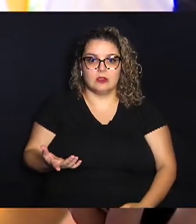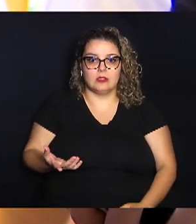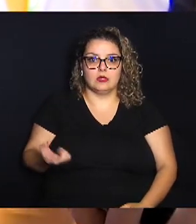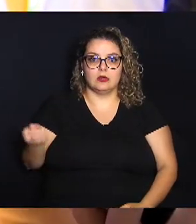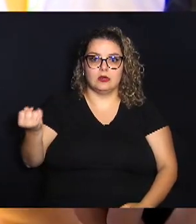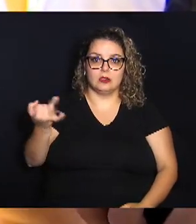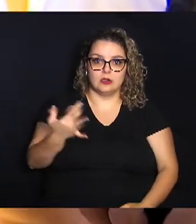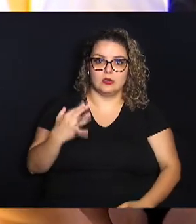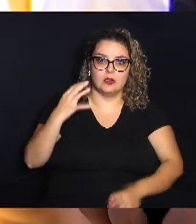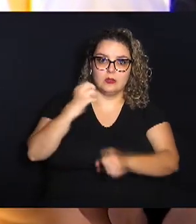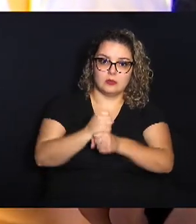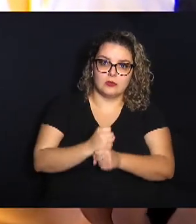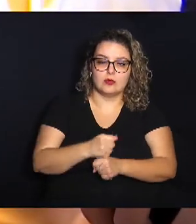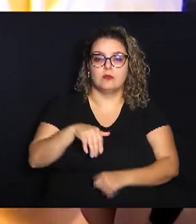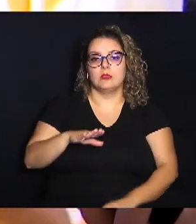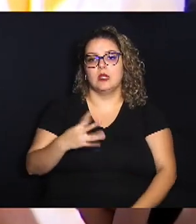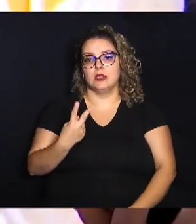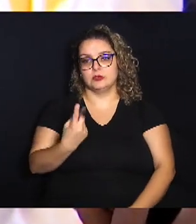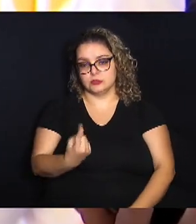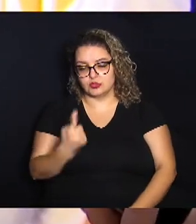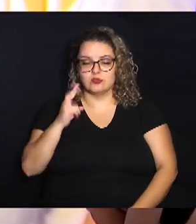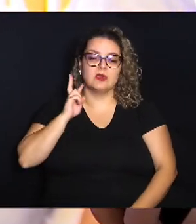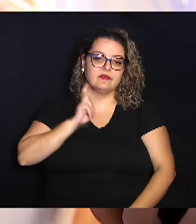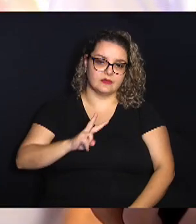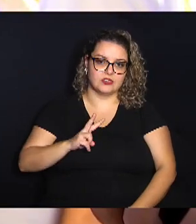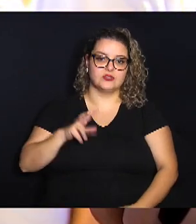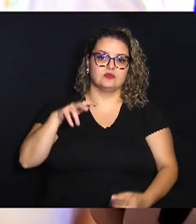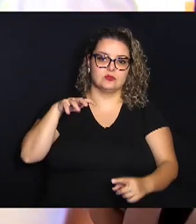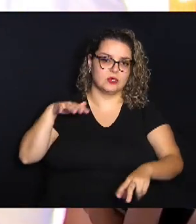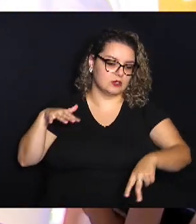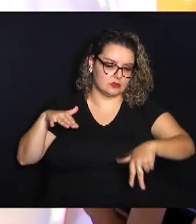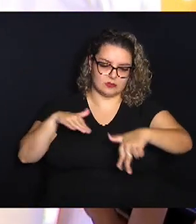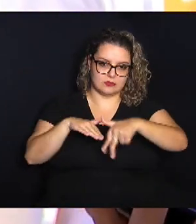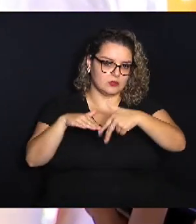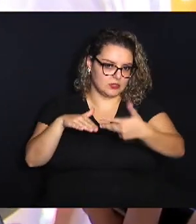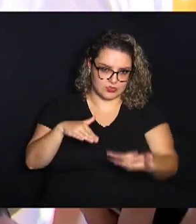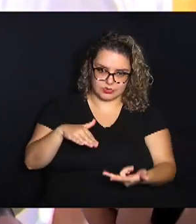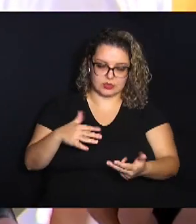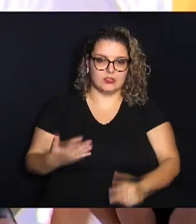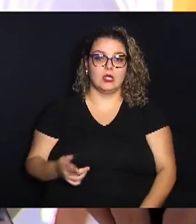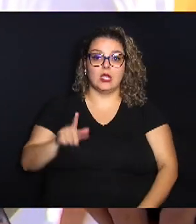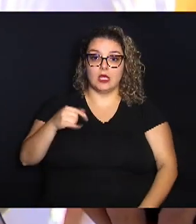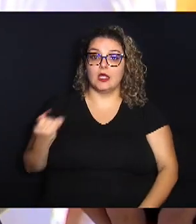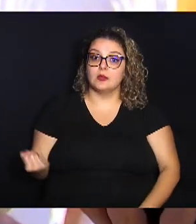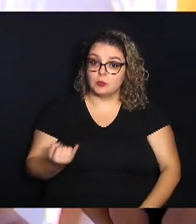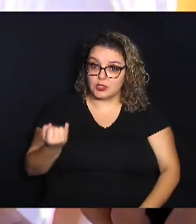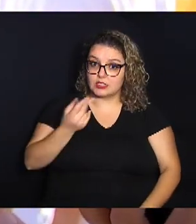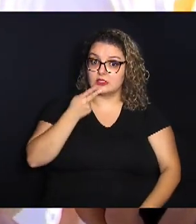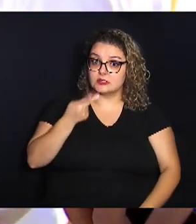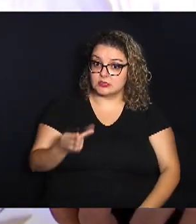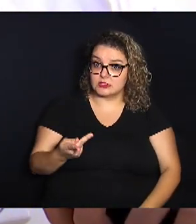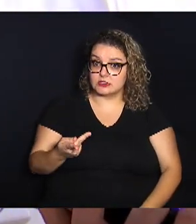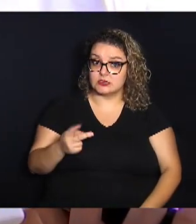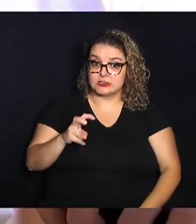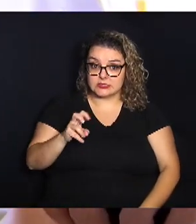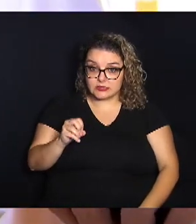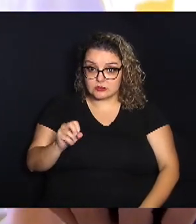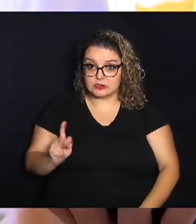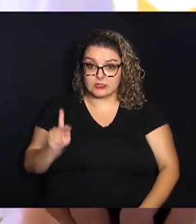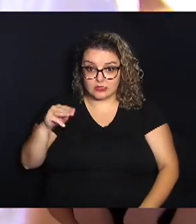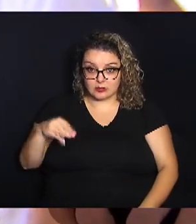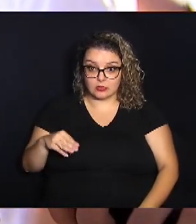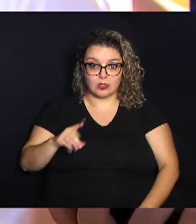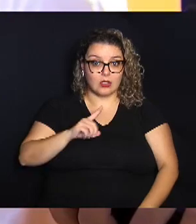contagem dele aqui como uma vítima a mais de trânsito. Então, é importante dizer que a 50 km por hora, isso são dados técnicos, não